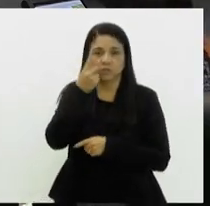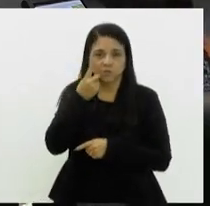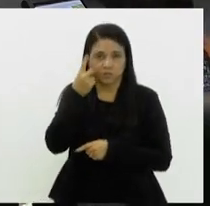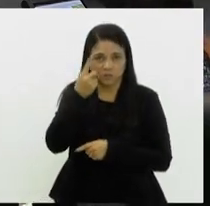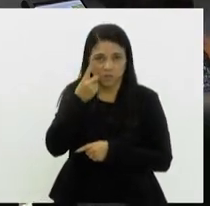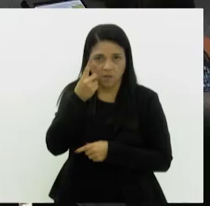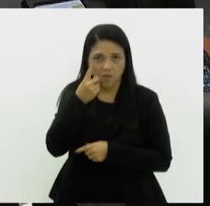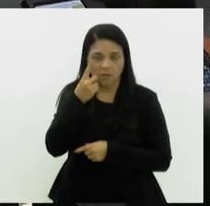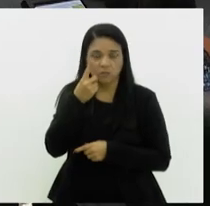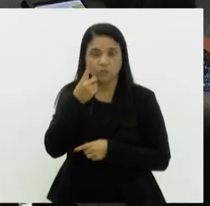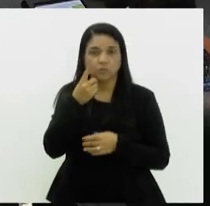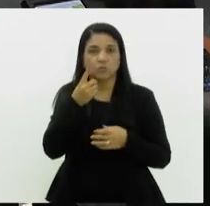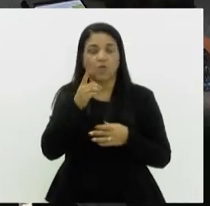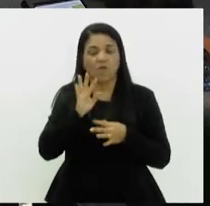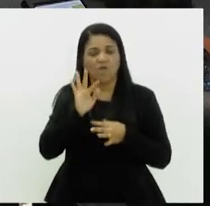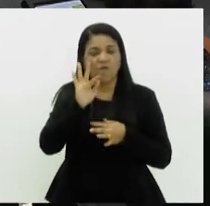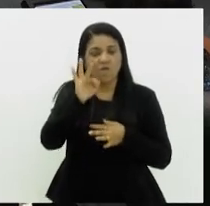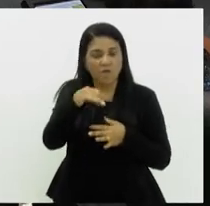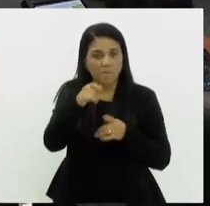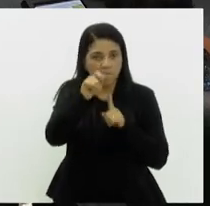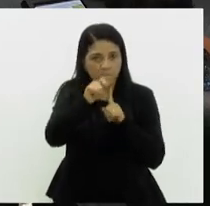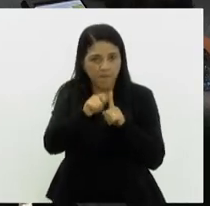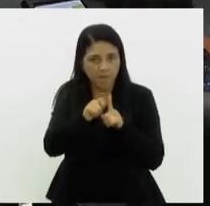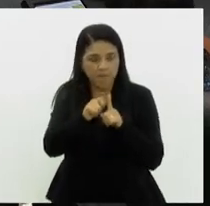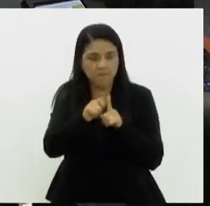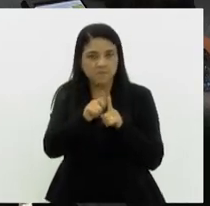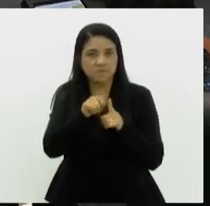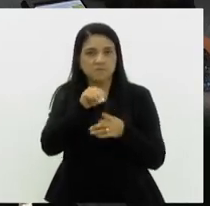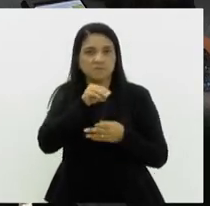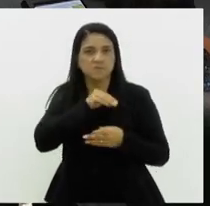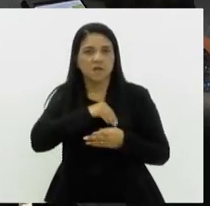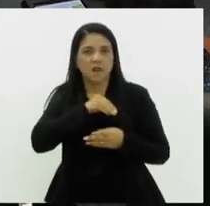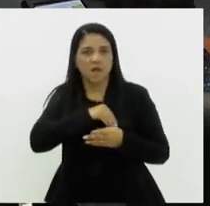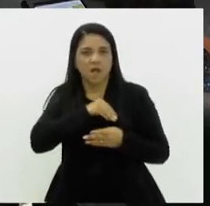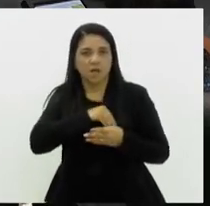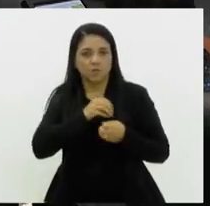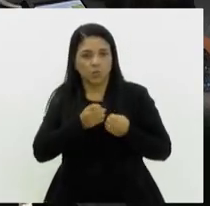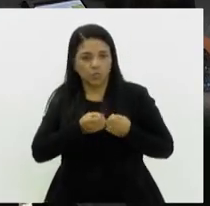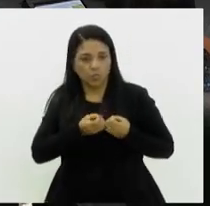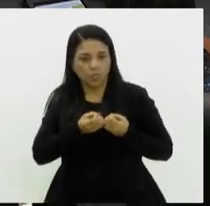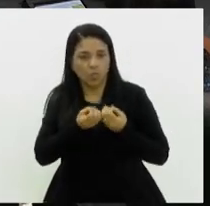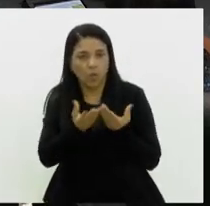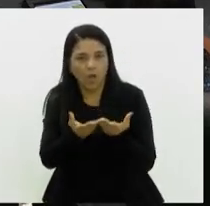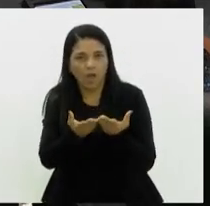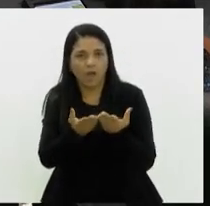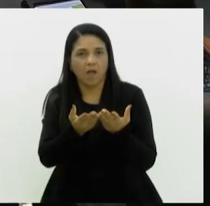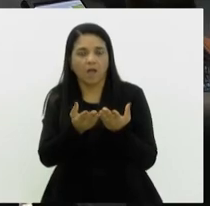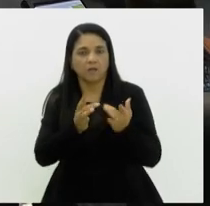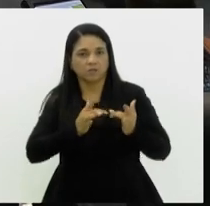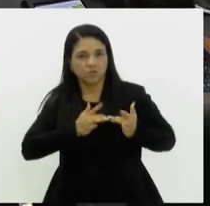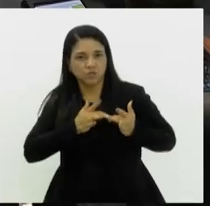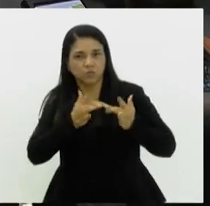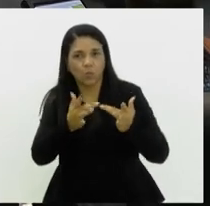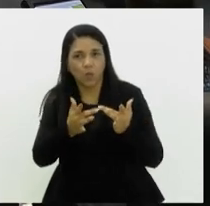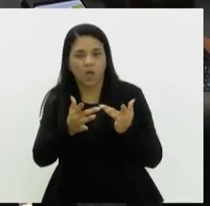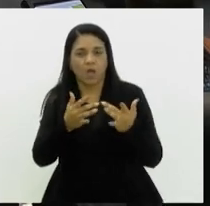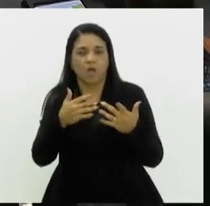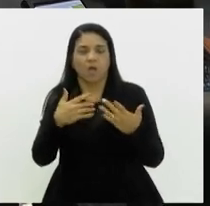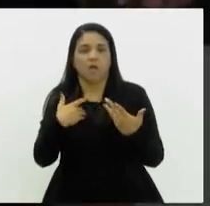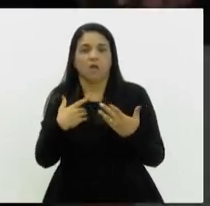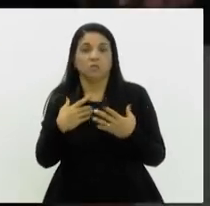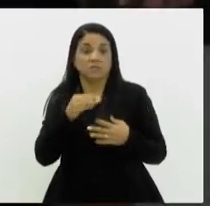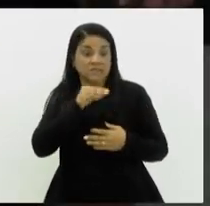do mês, a doação aí do salário, a todo mundo aqui juntar, recusar o salário